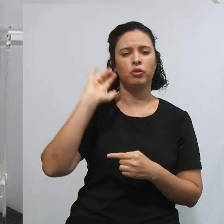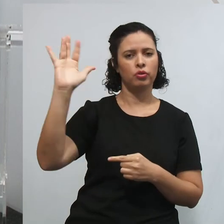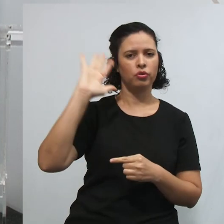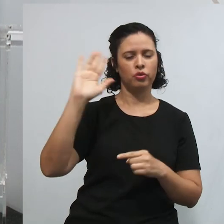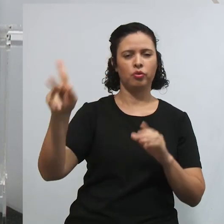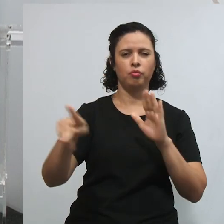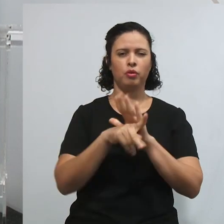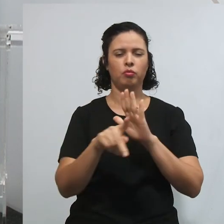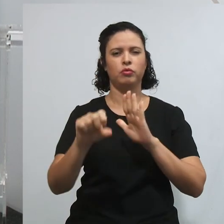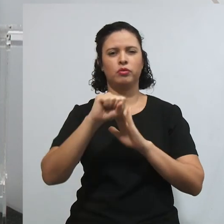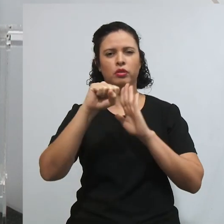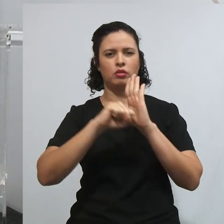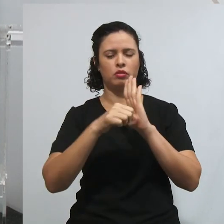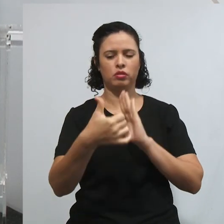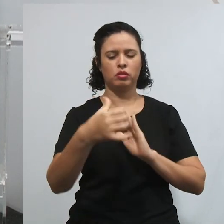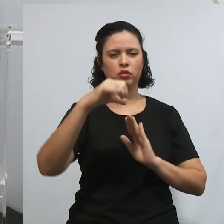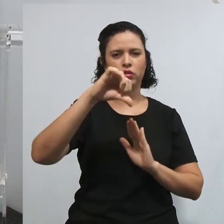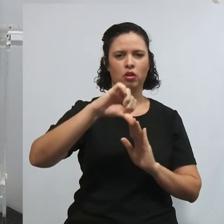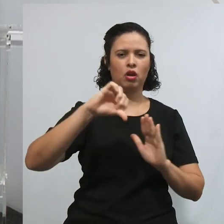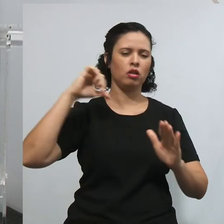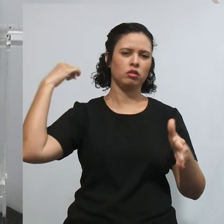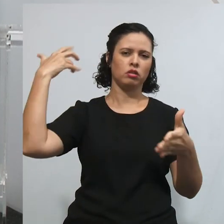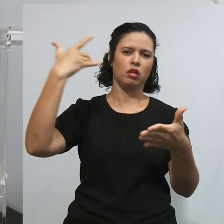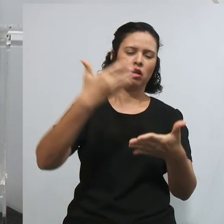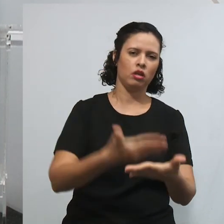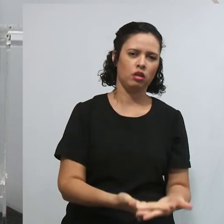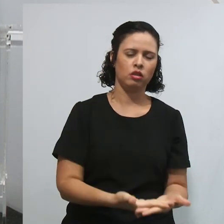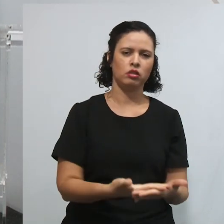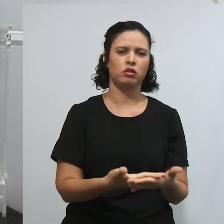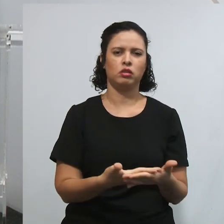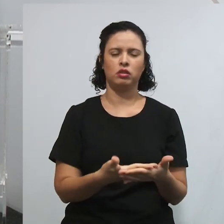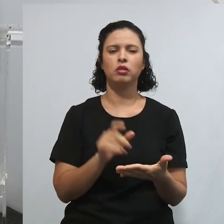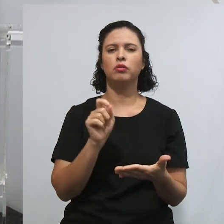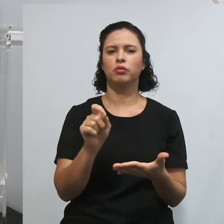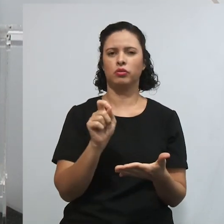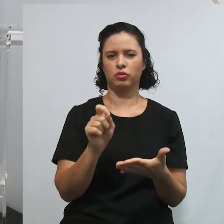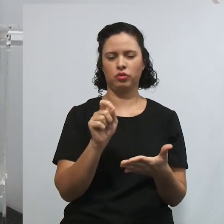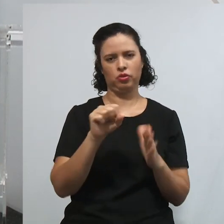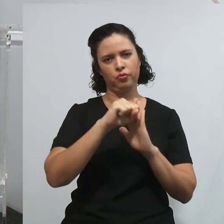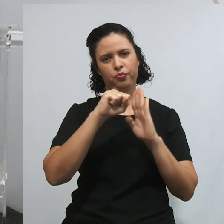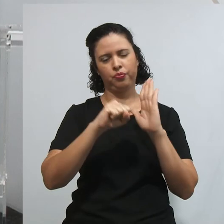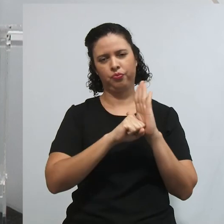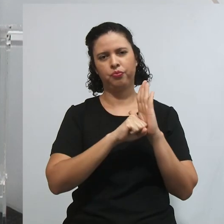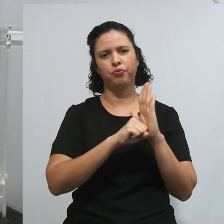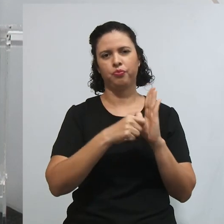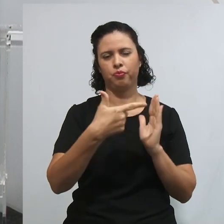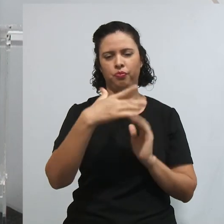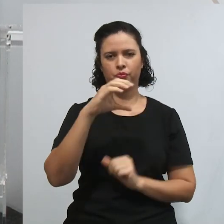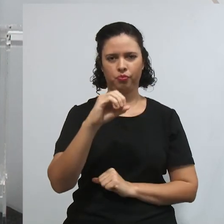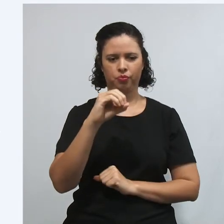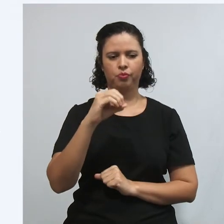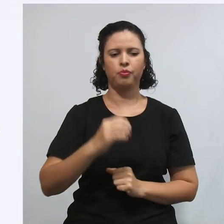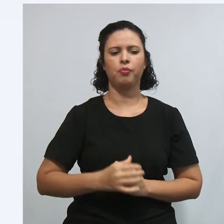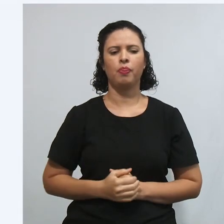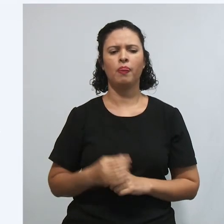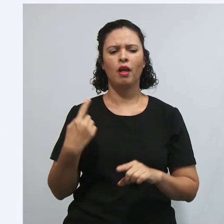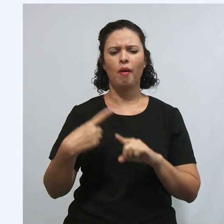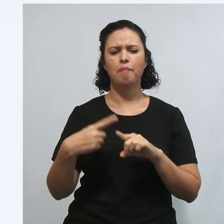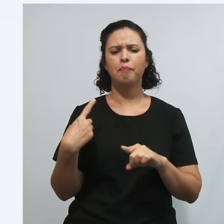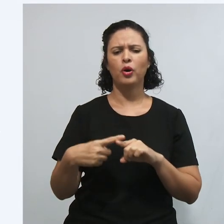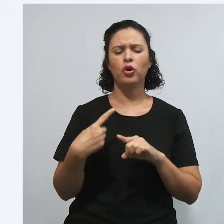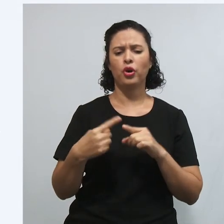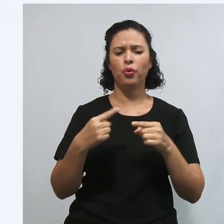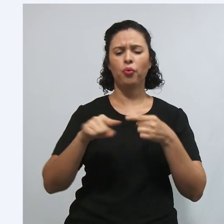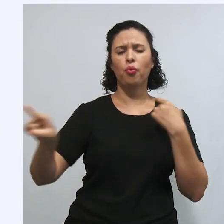até o século XIX e que continuaram aí até grande parte do século XX. Por que